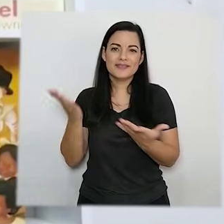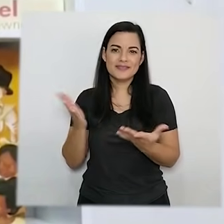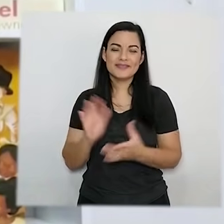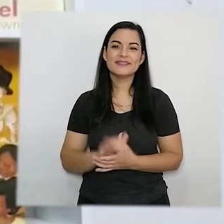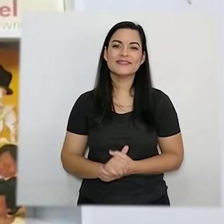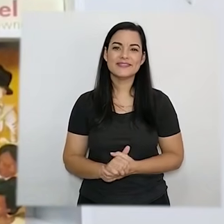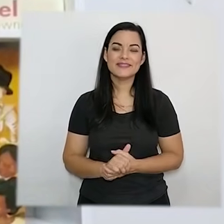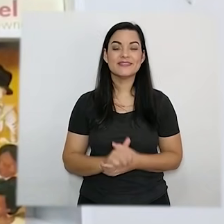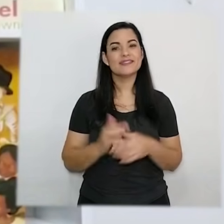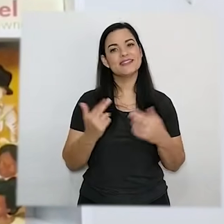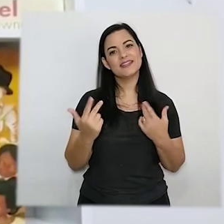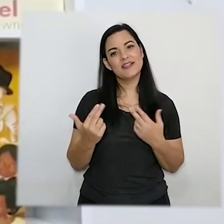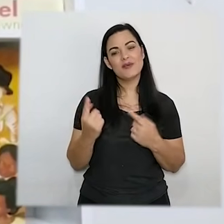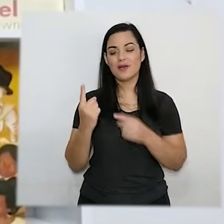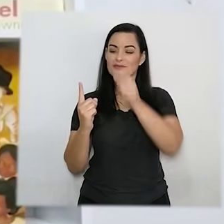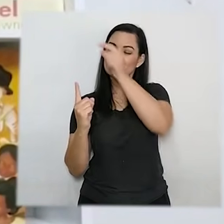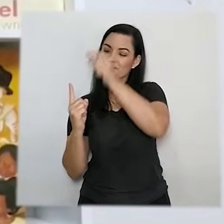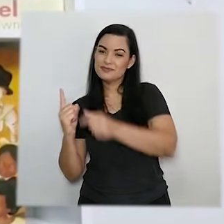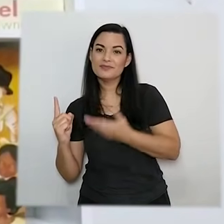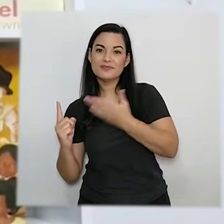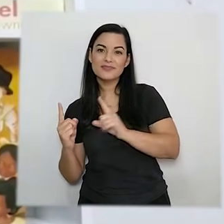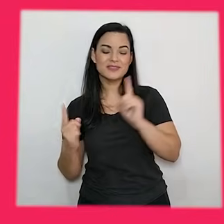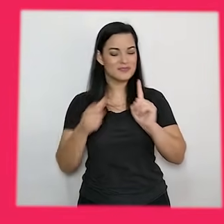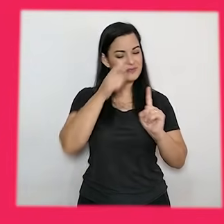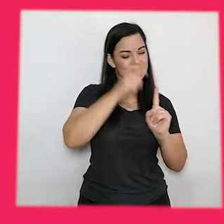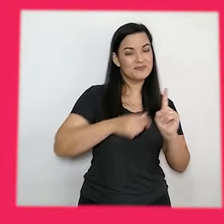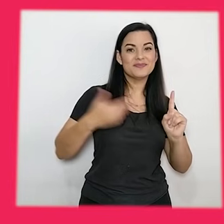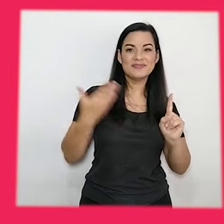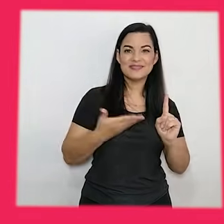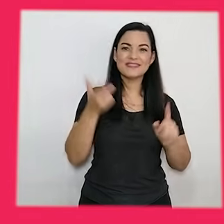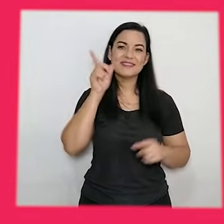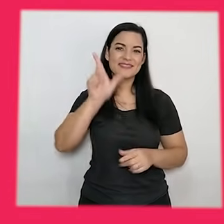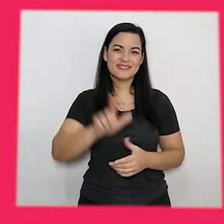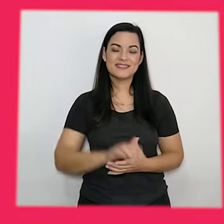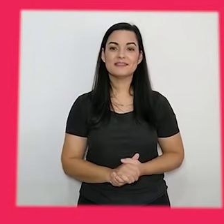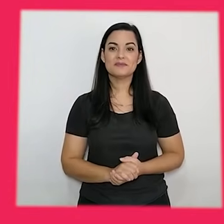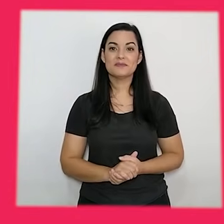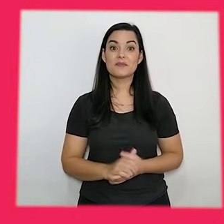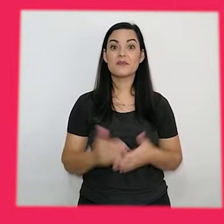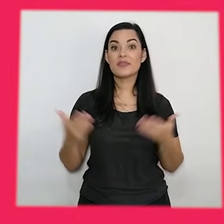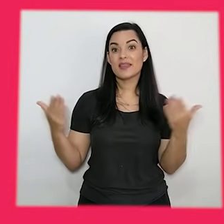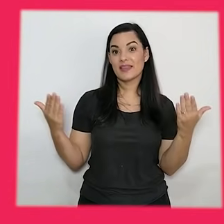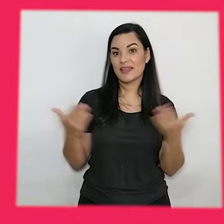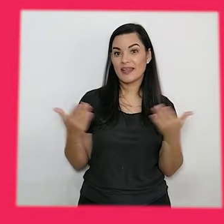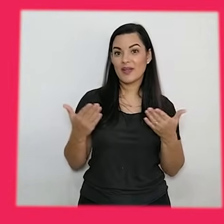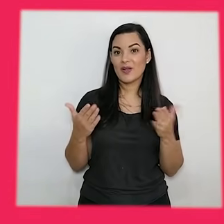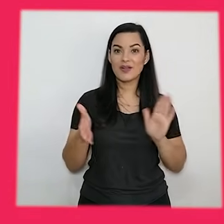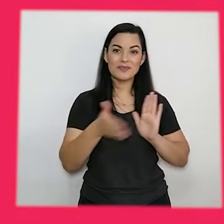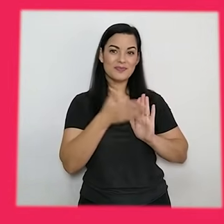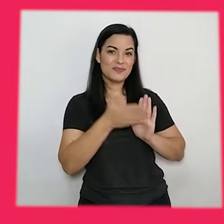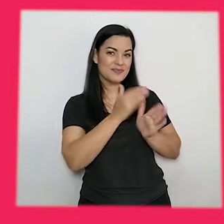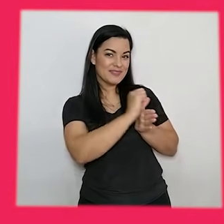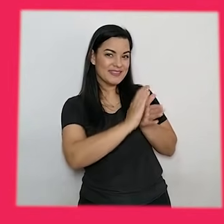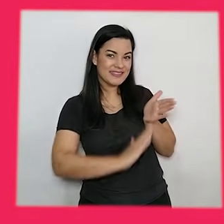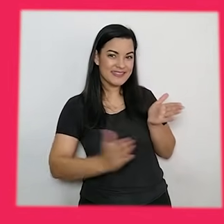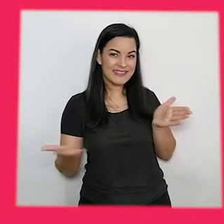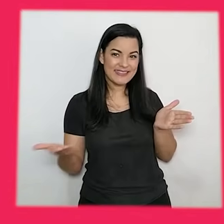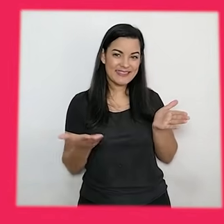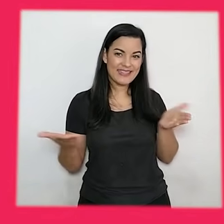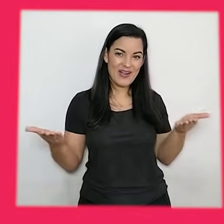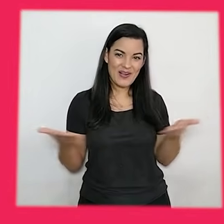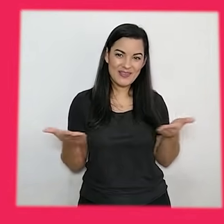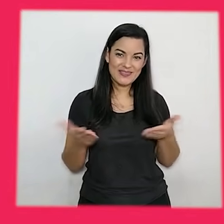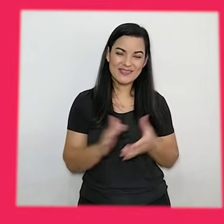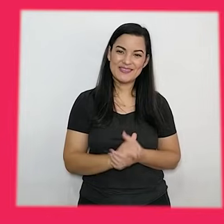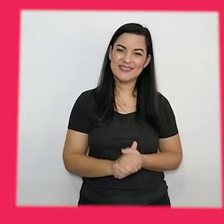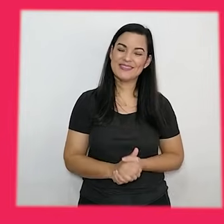Assim como as nossas personagens encontraram. Vamos para a nossa proposta do dia.